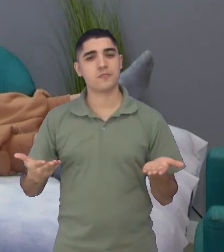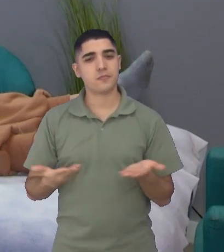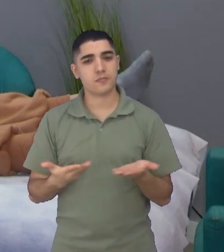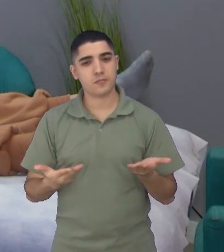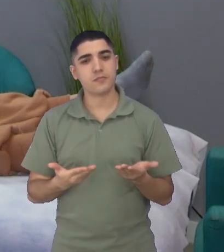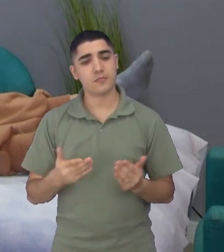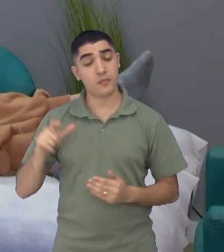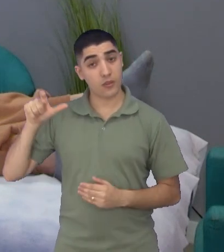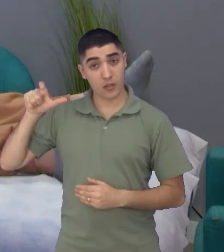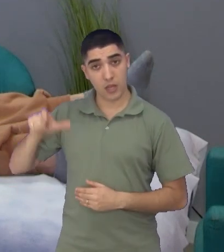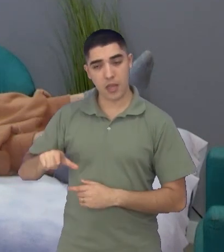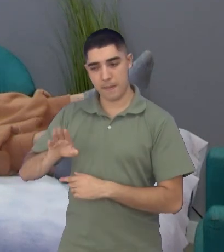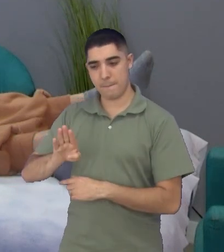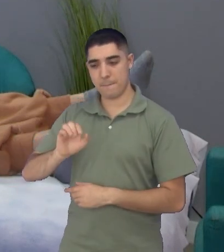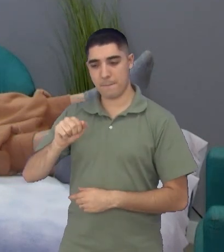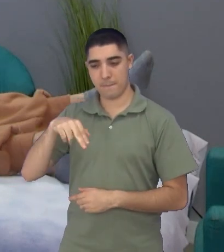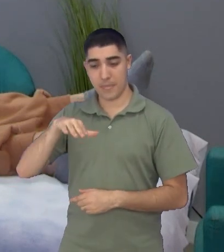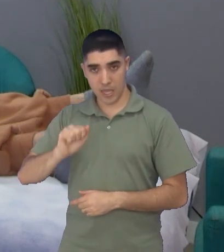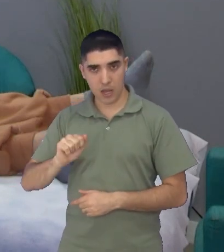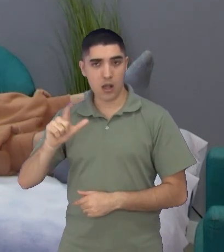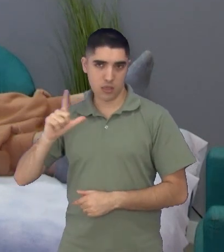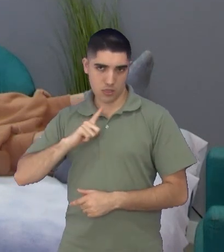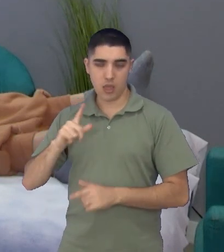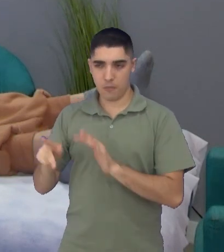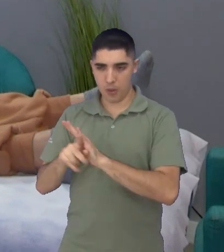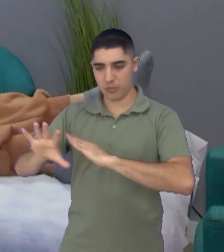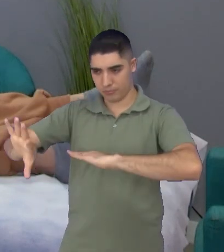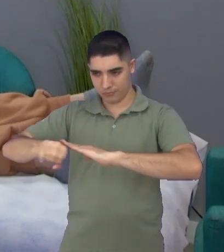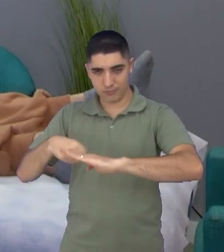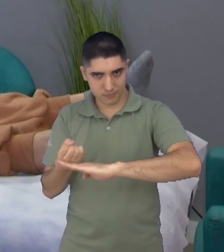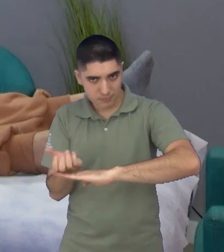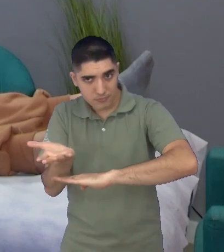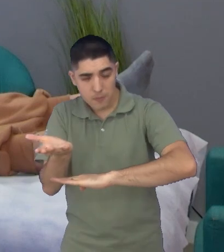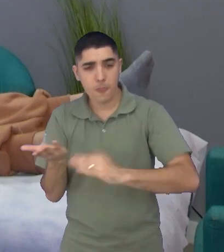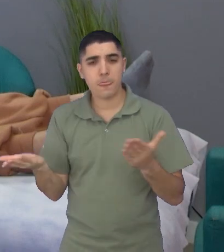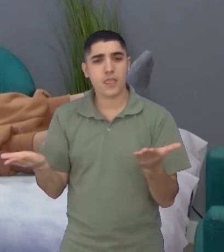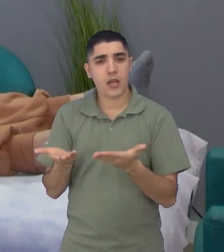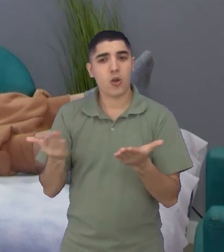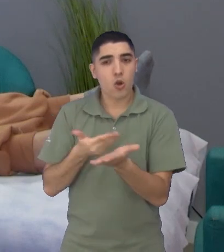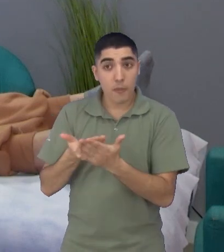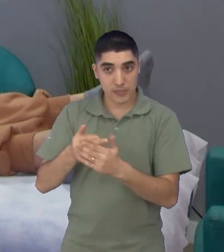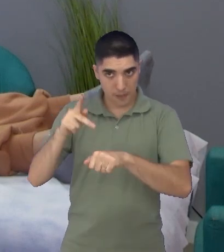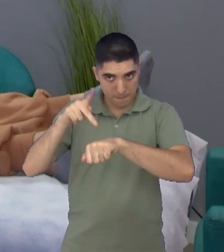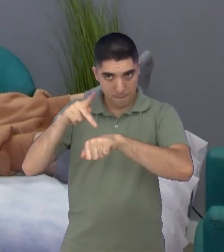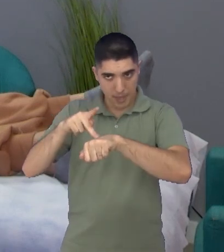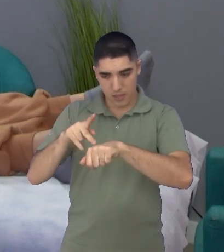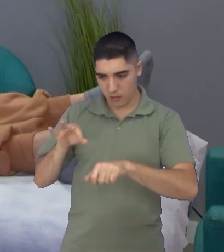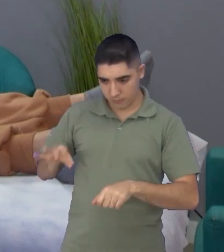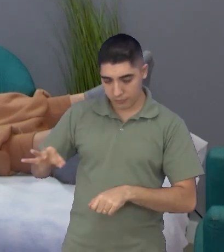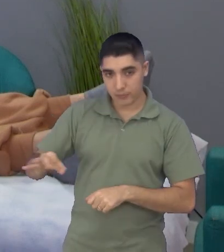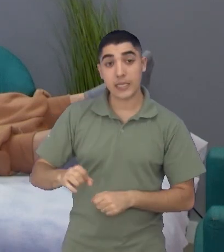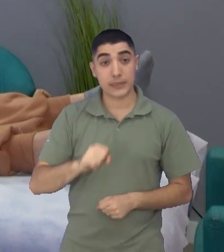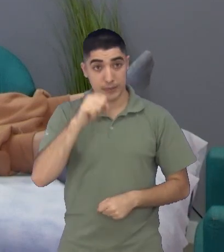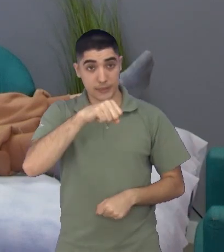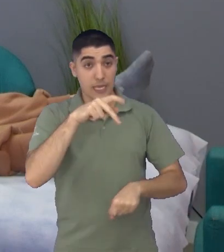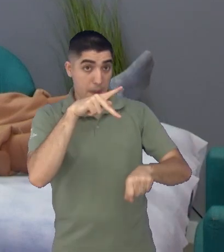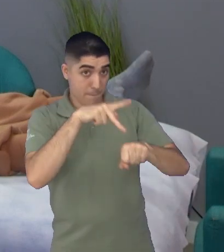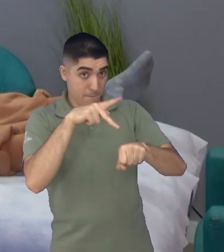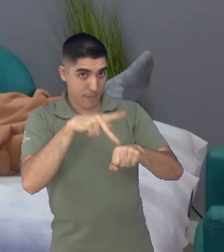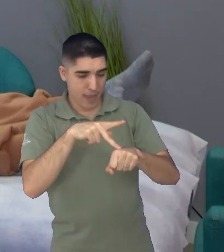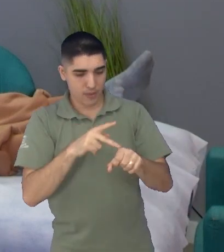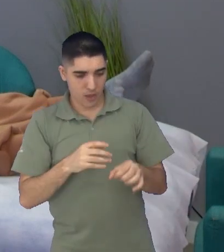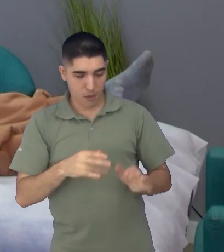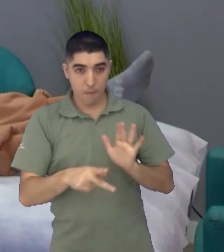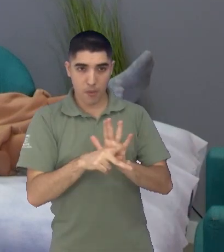Bianca trabalha com práticas integrativas além do reiki, a gente vai começar aplicando as pedras. Associando as pedrinhas nos